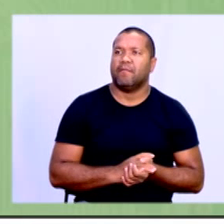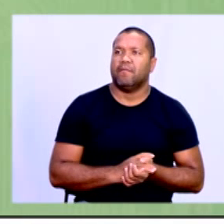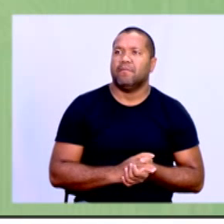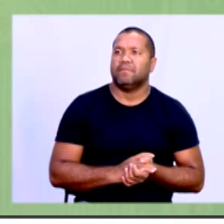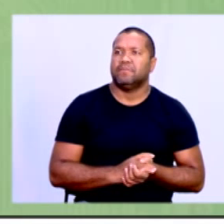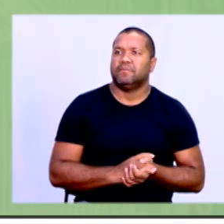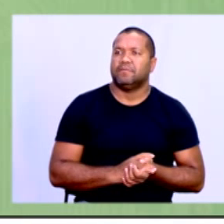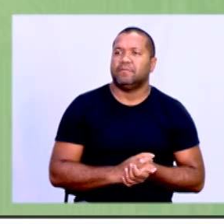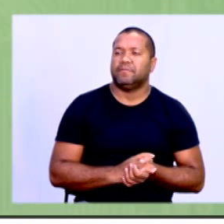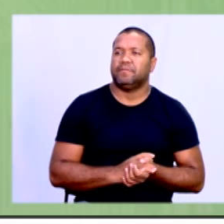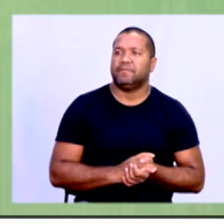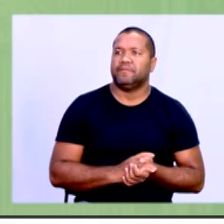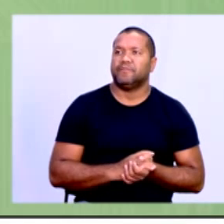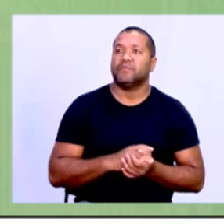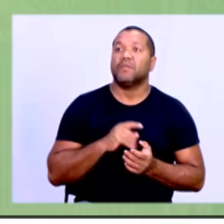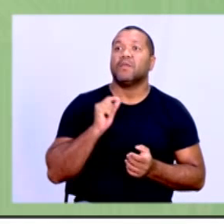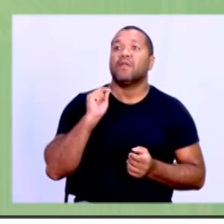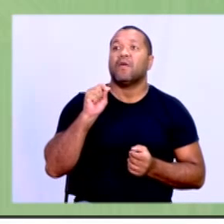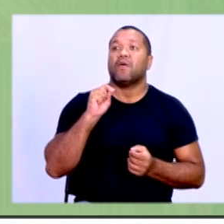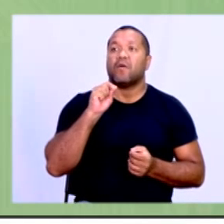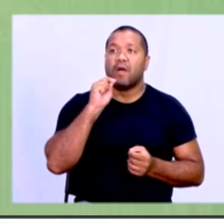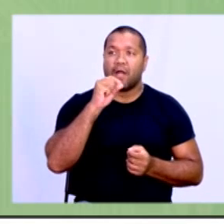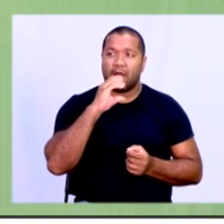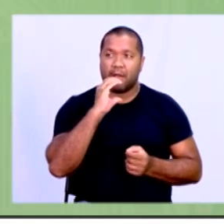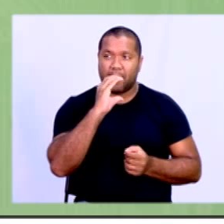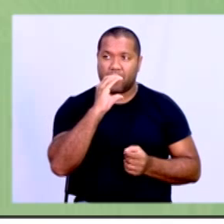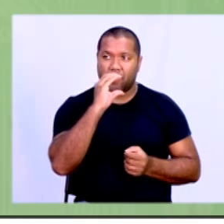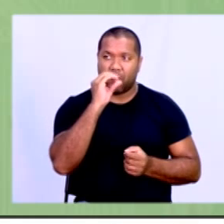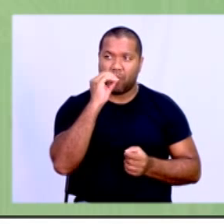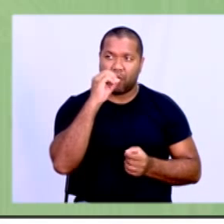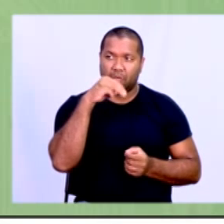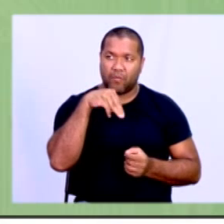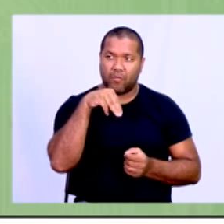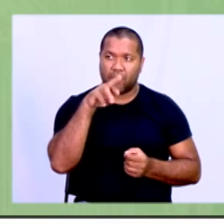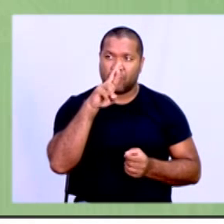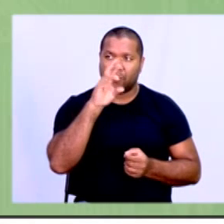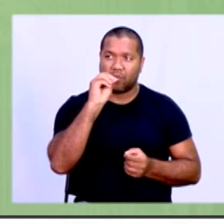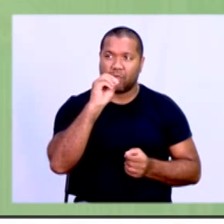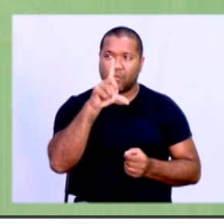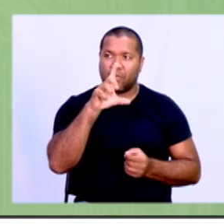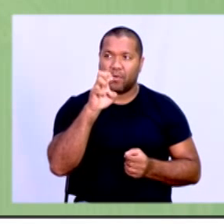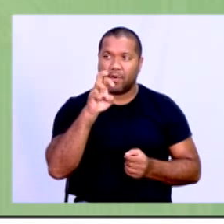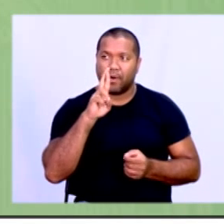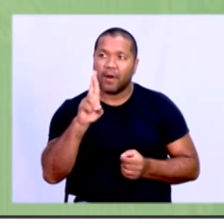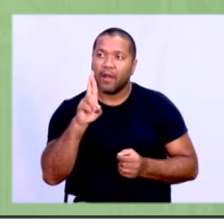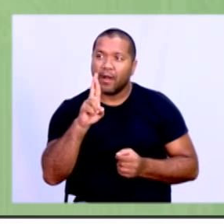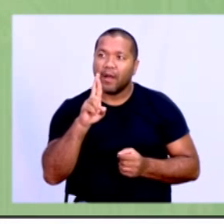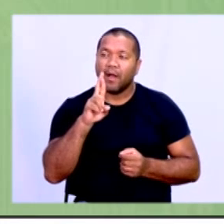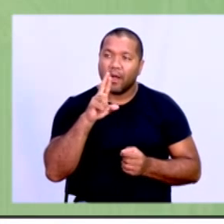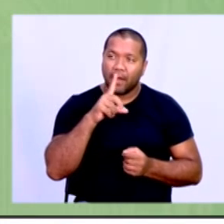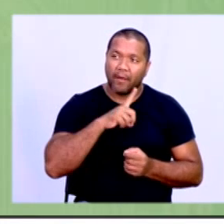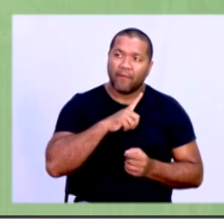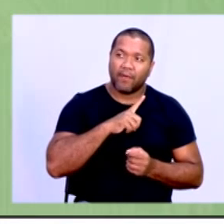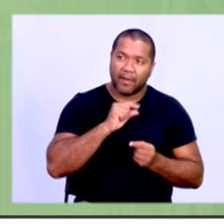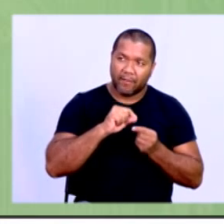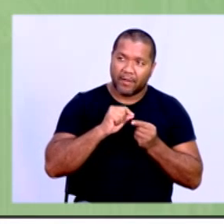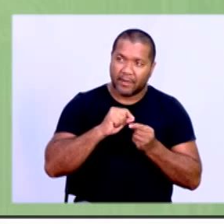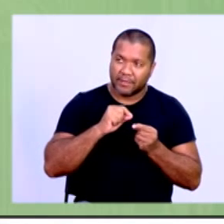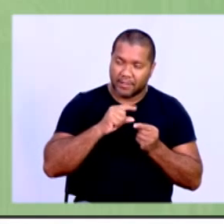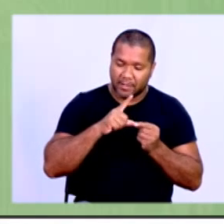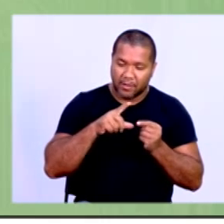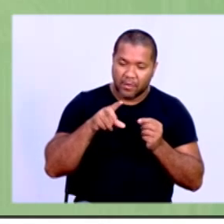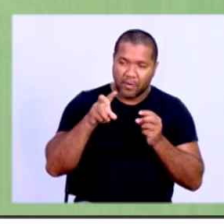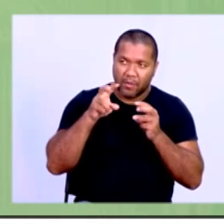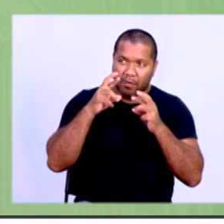Então a camada controller, né, que eu botei tudo em português, controlador, lida com as requisições.